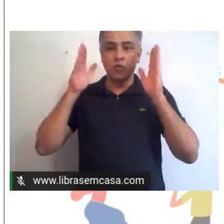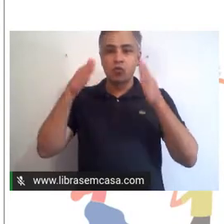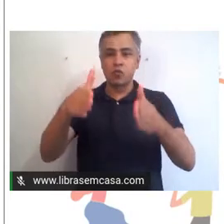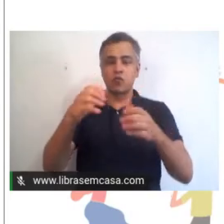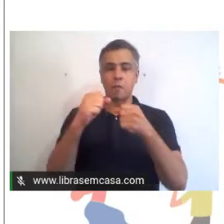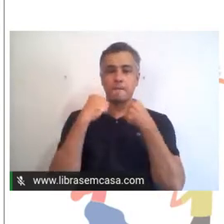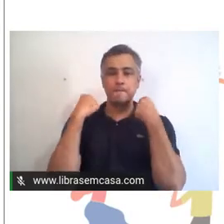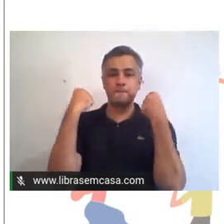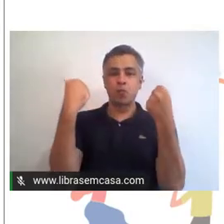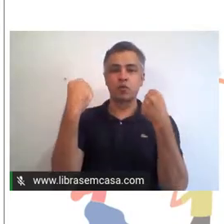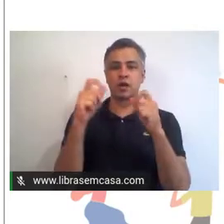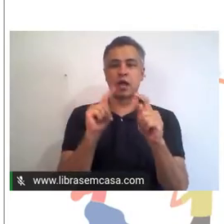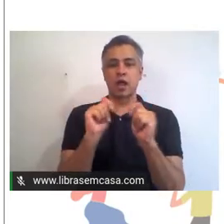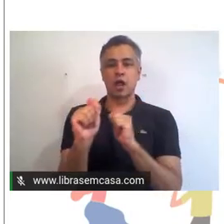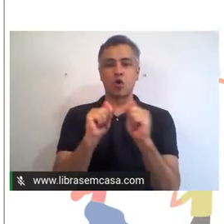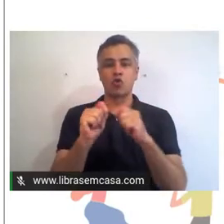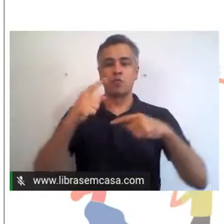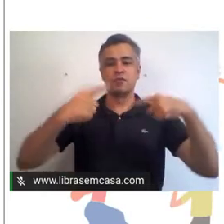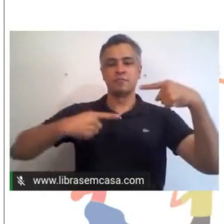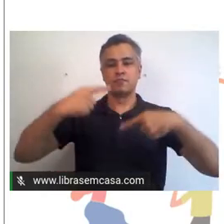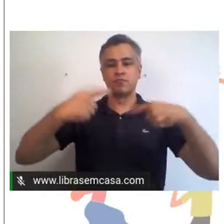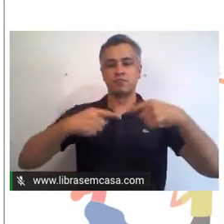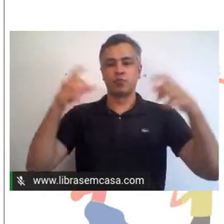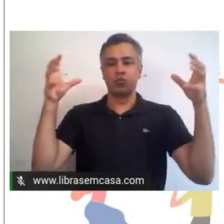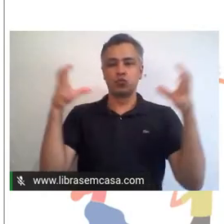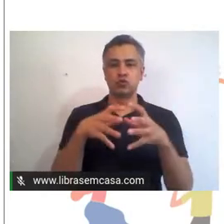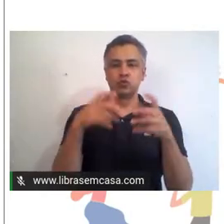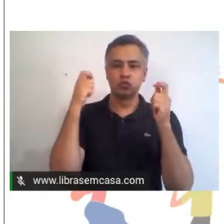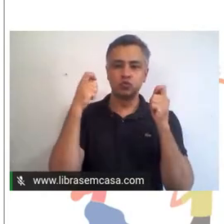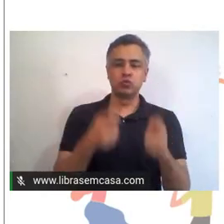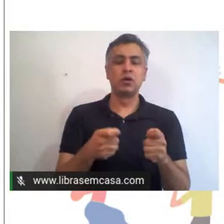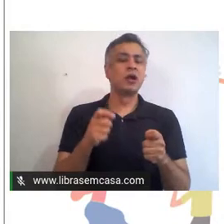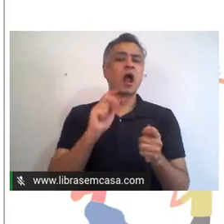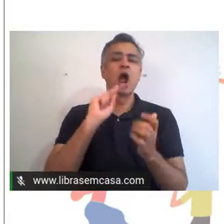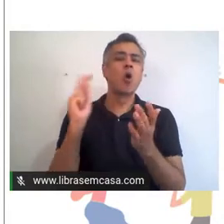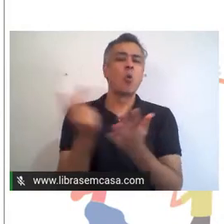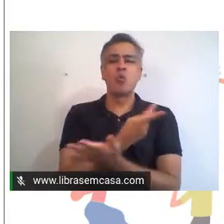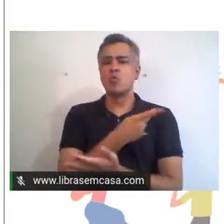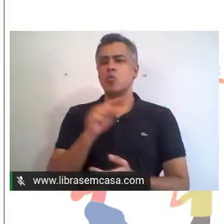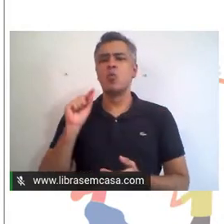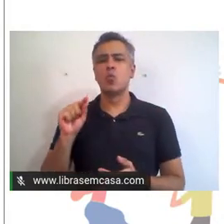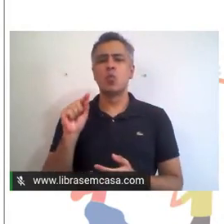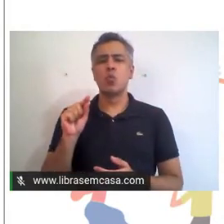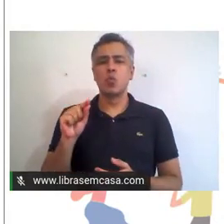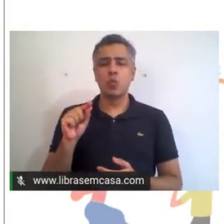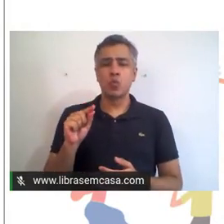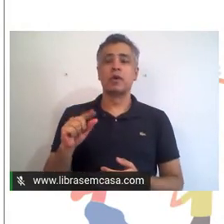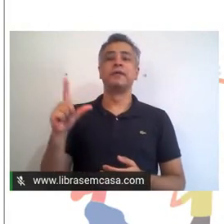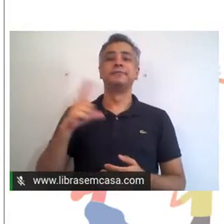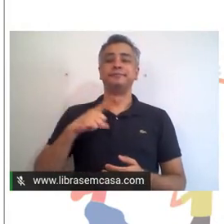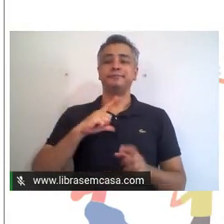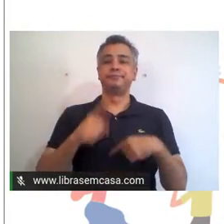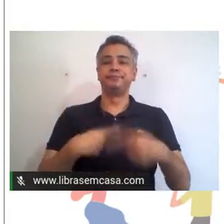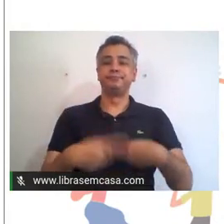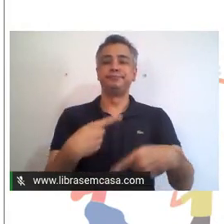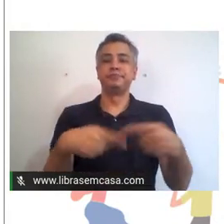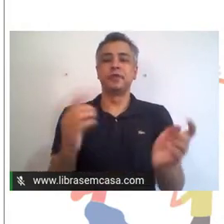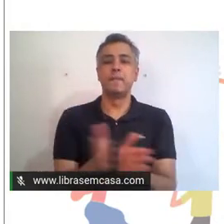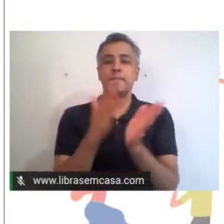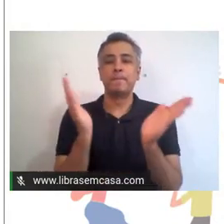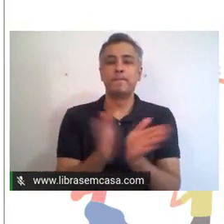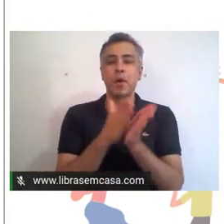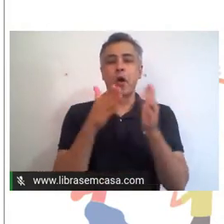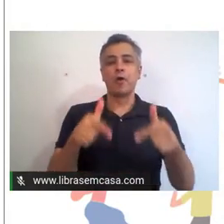econômico e político. E o que acontece quando você concentra poder econômico e político? Você gera pobreza.